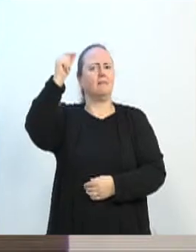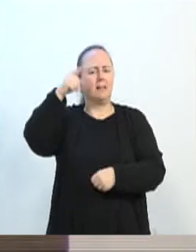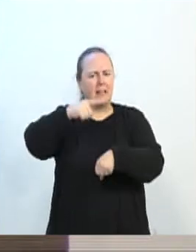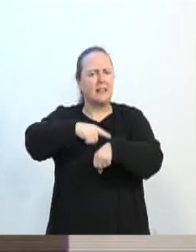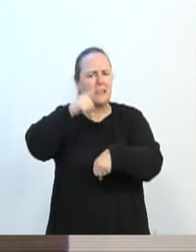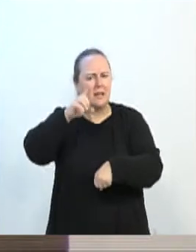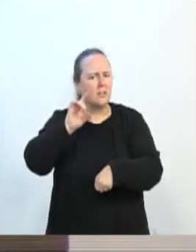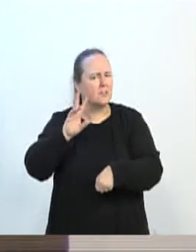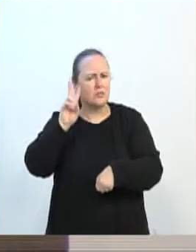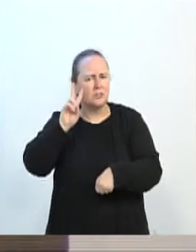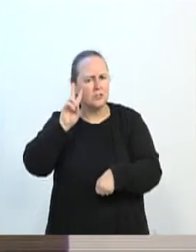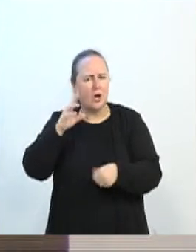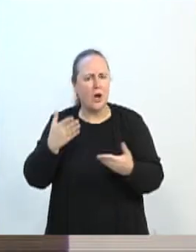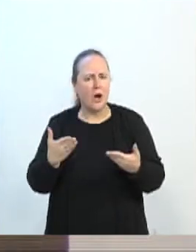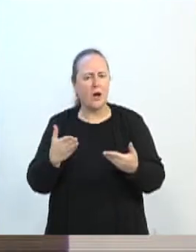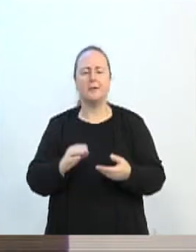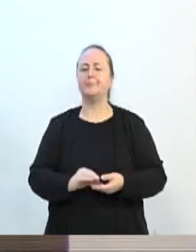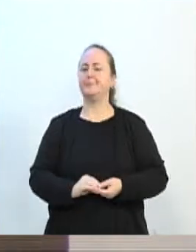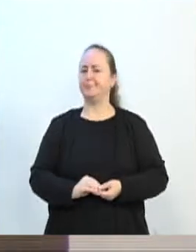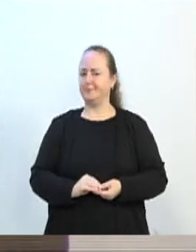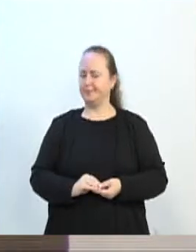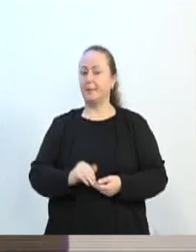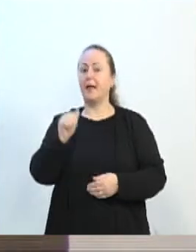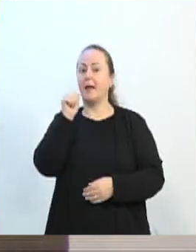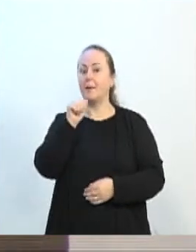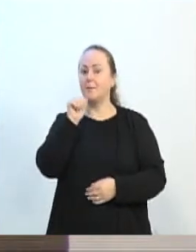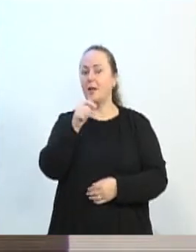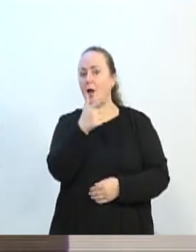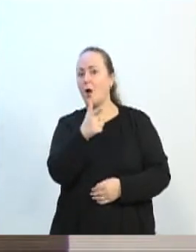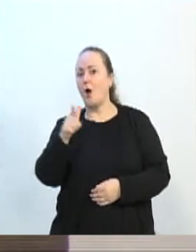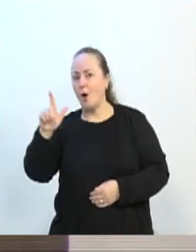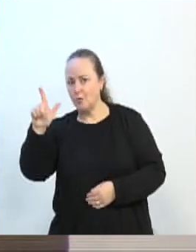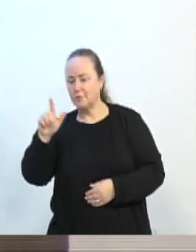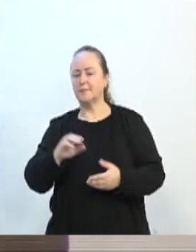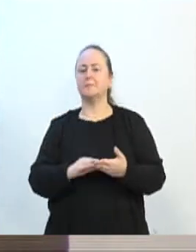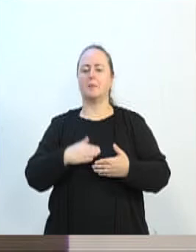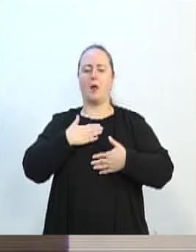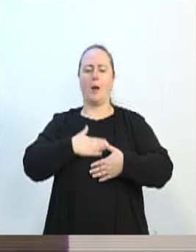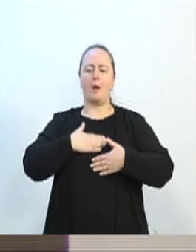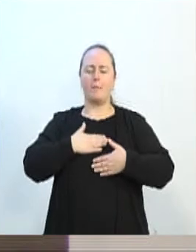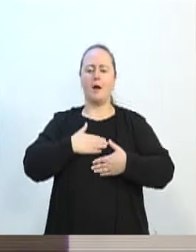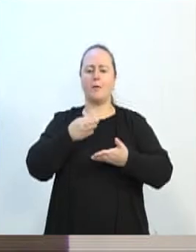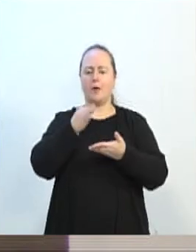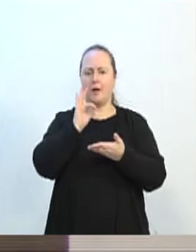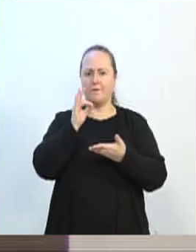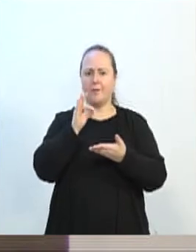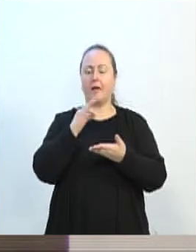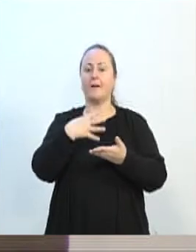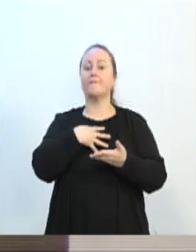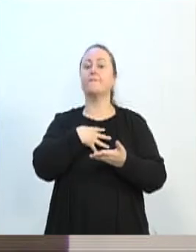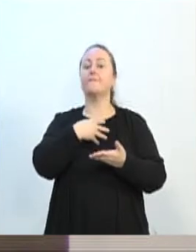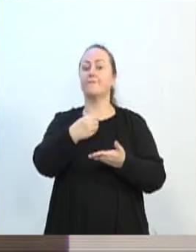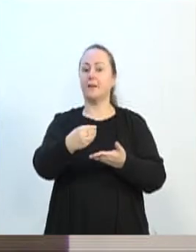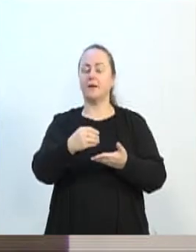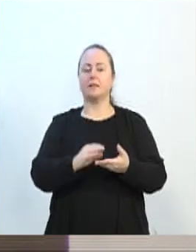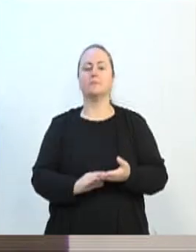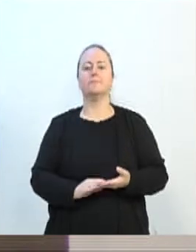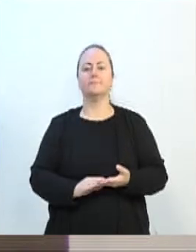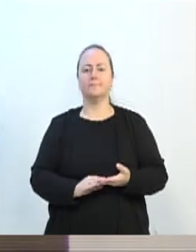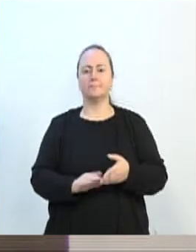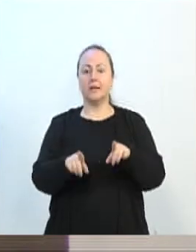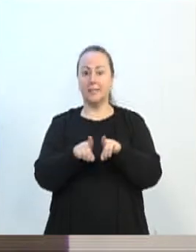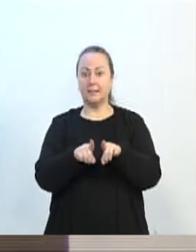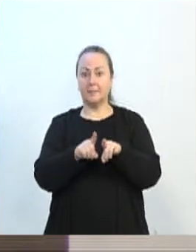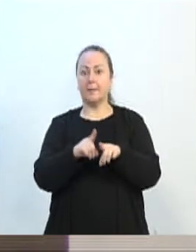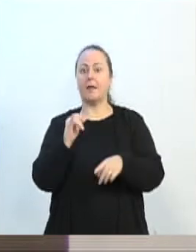Uma outra senhora, nas quartas-feiras, era tirada da cama, tomava o seu banho e ganhava o café pelas mãos da sua filha. E era lembrada que,